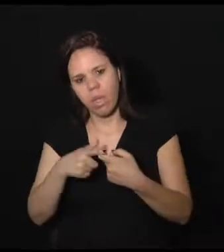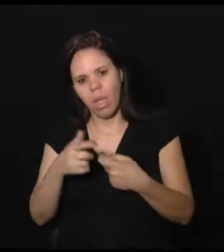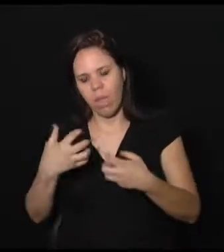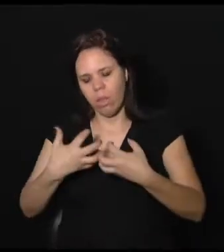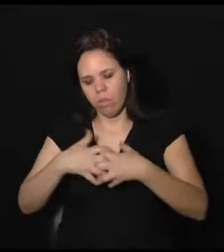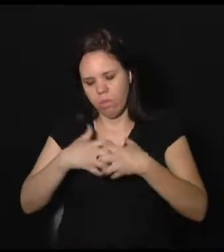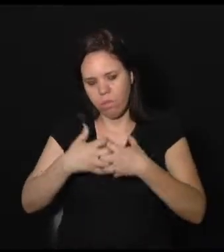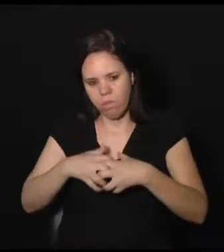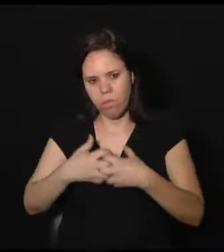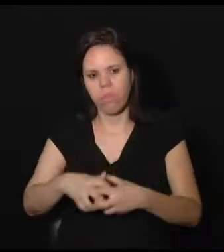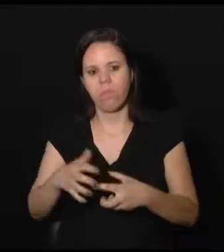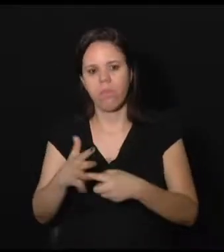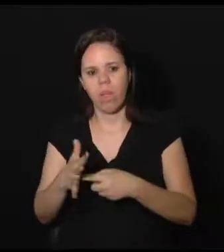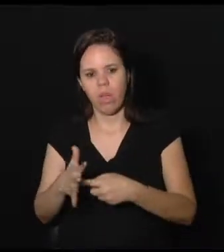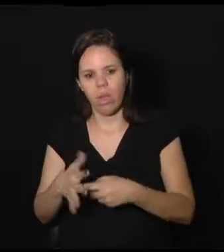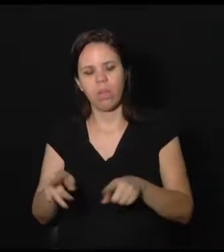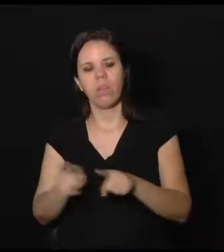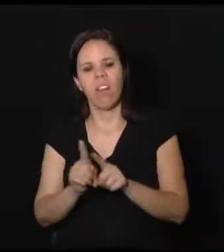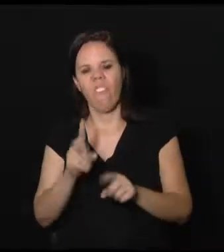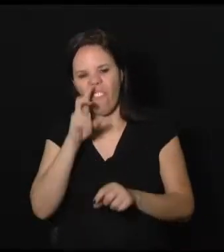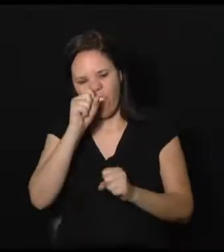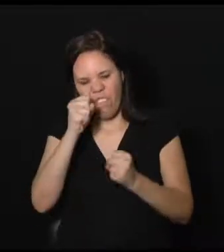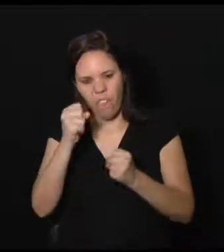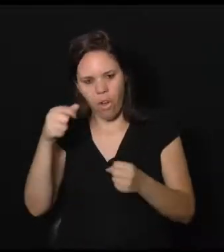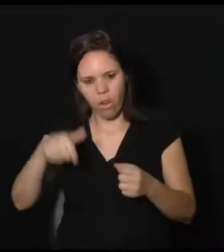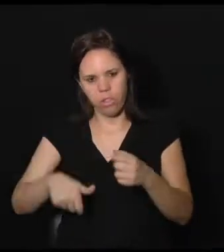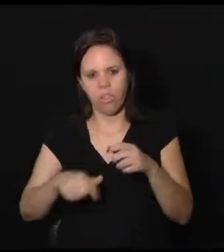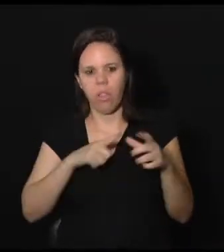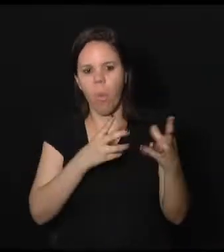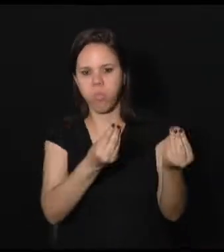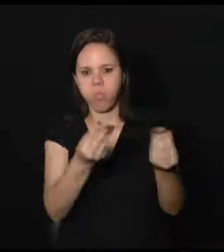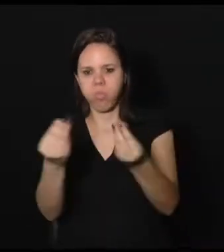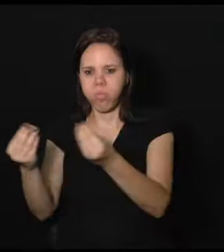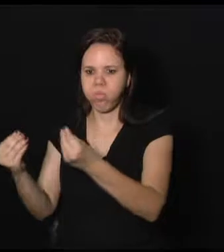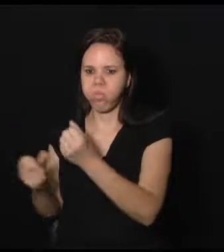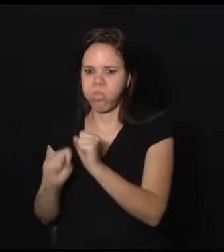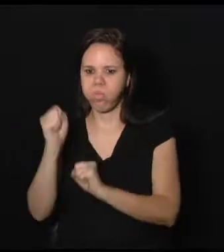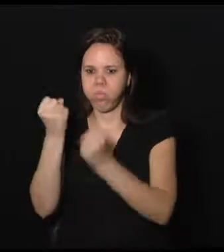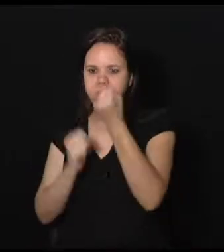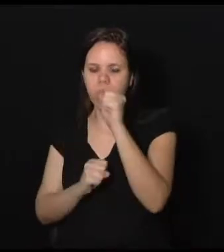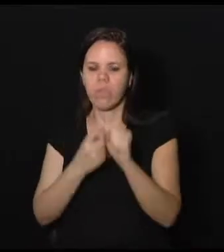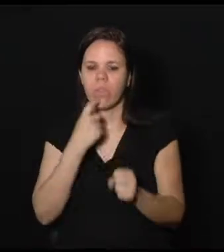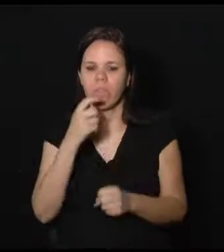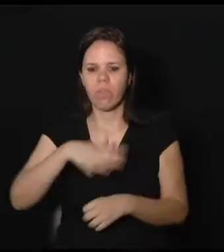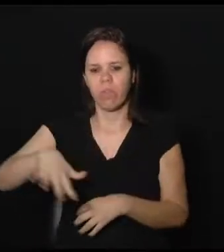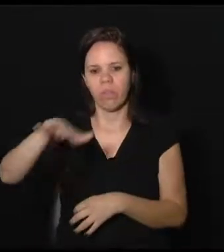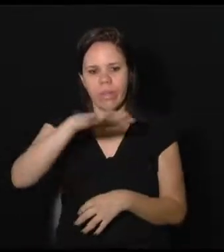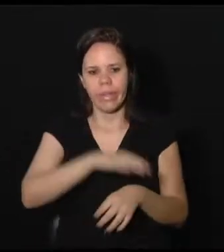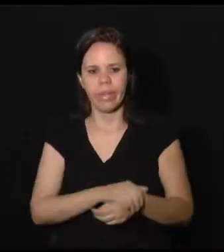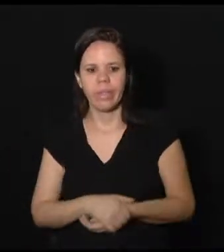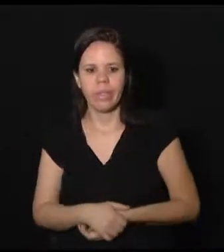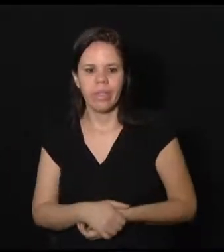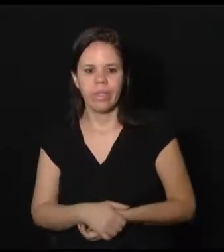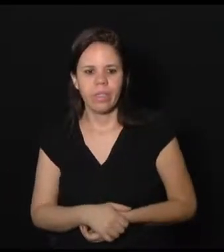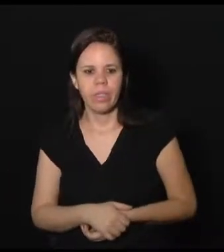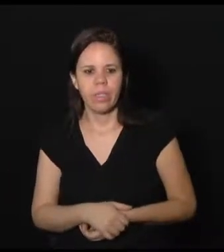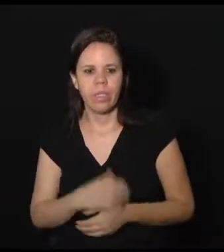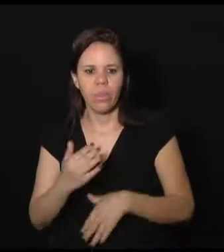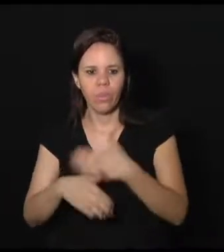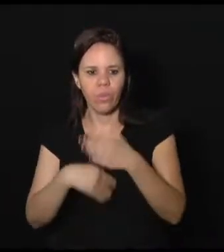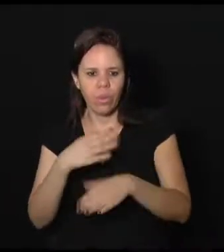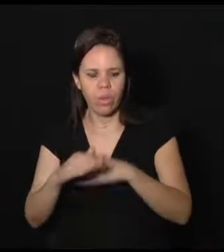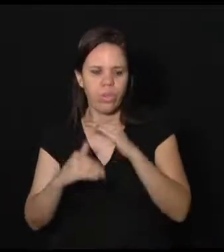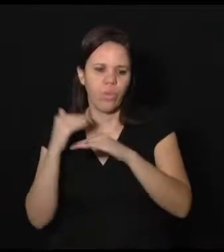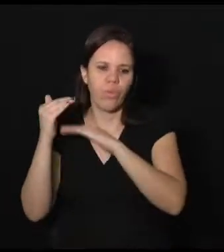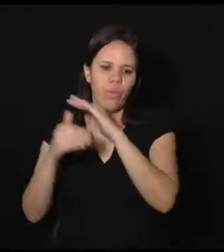são setores também fortes na nossa região e que tende a se fortalecer com a implementação e com o